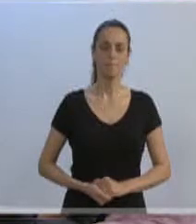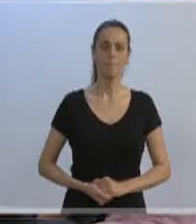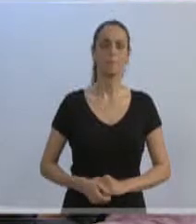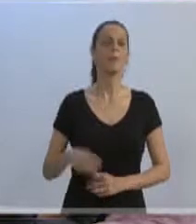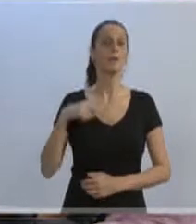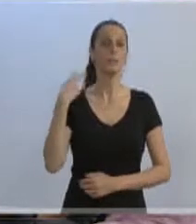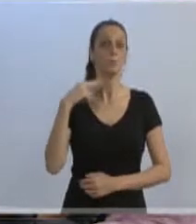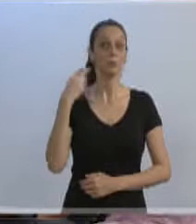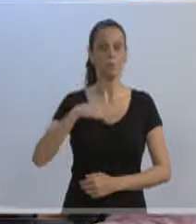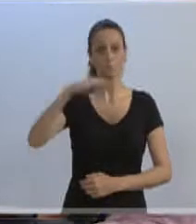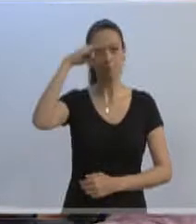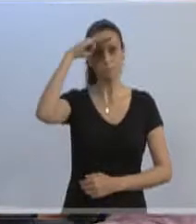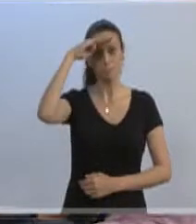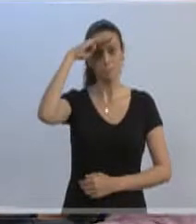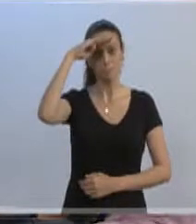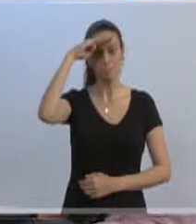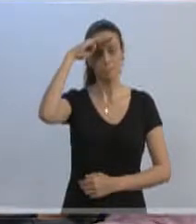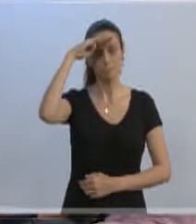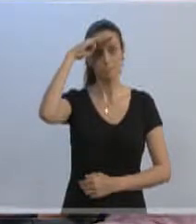jovino cardoso